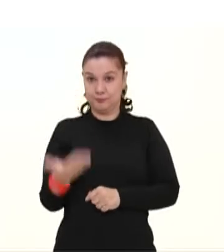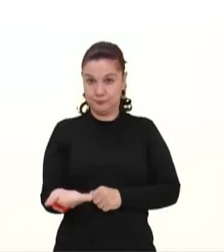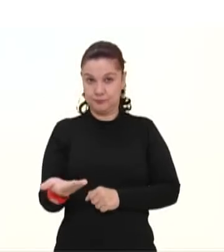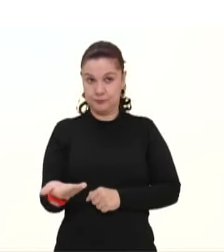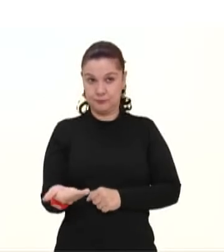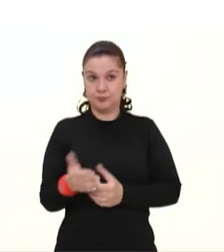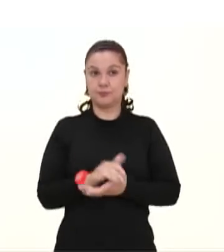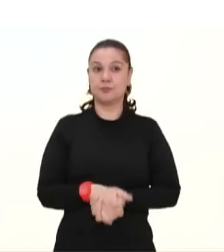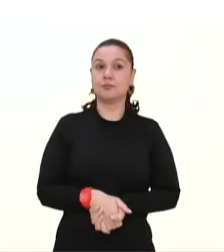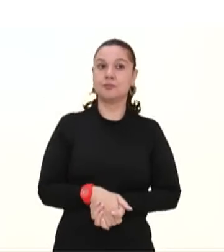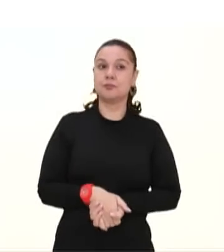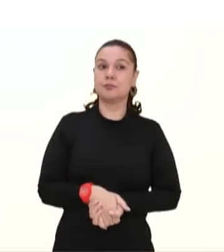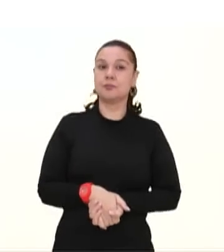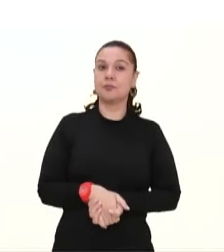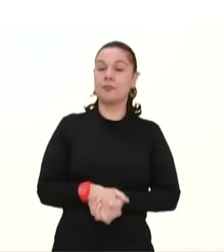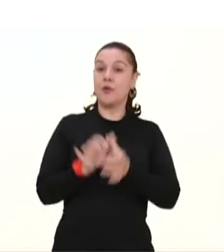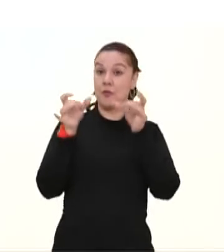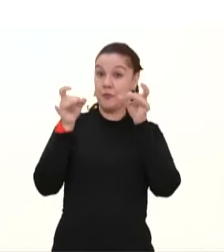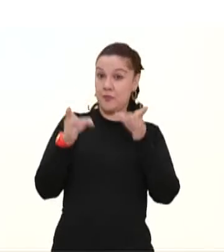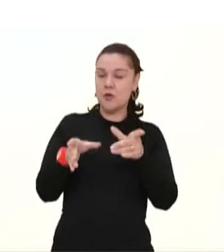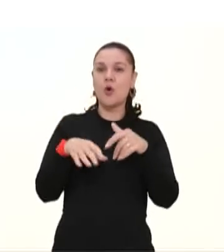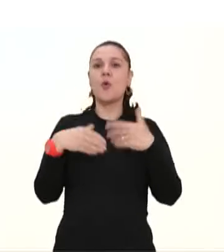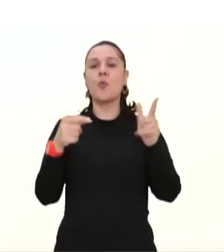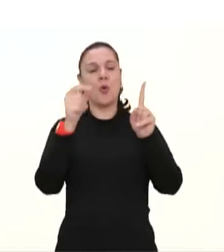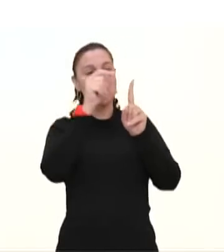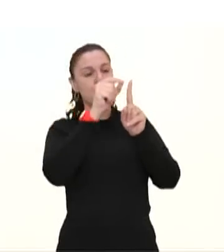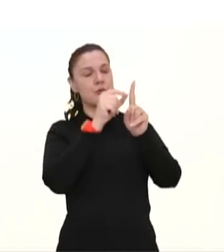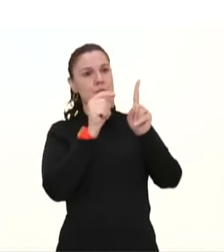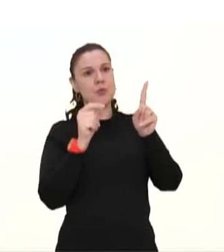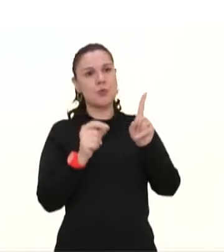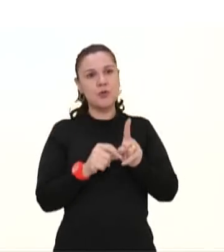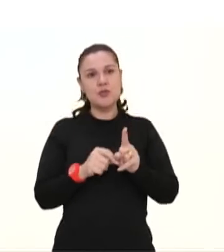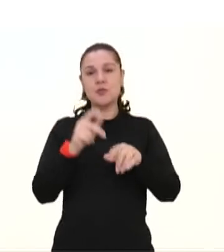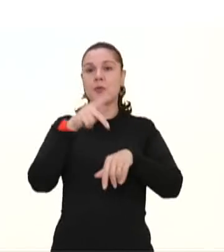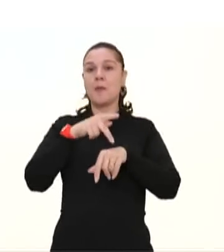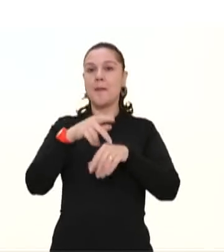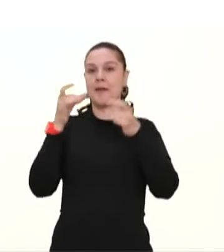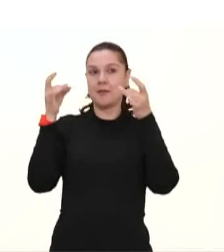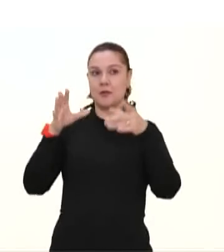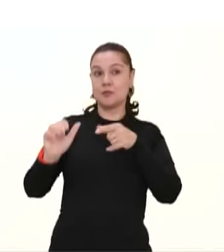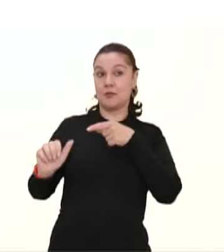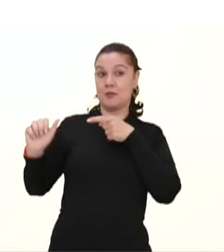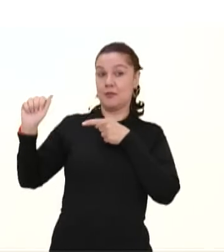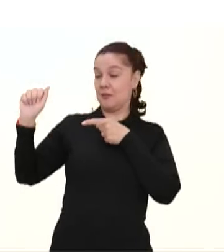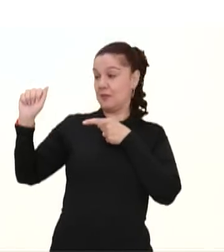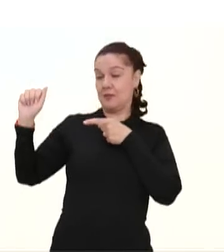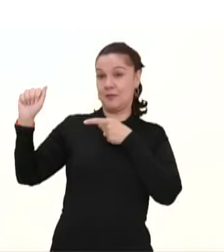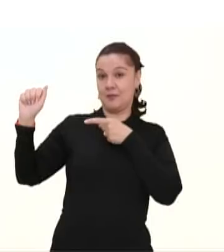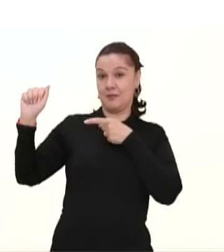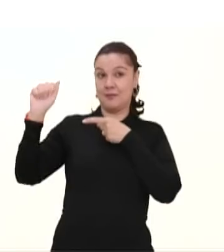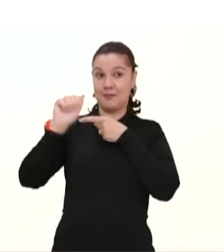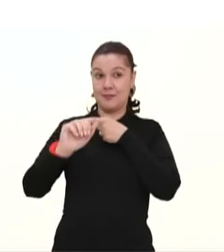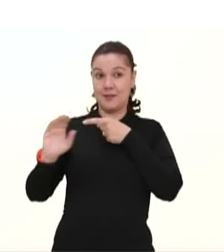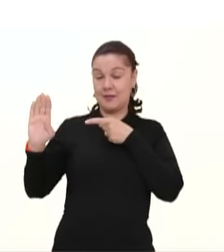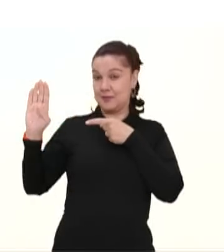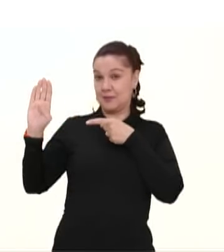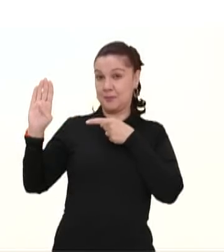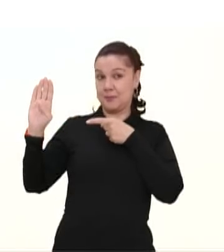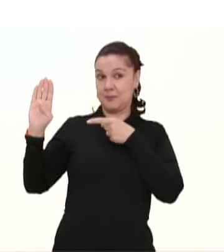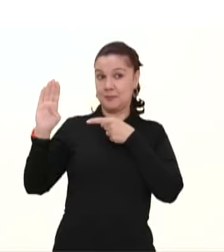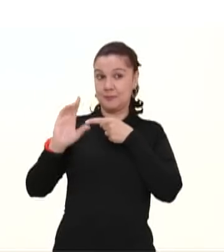ou vestígio, deixado pelo organismo. Qual tipo de rocha apresenta essas condições? Olha lá, ó, são as rochas sedimentares,